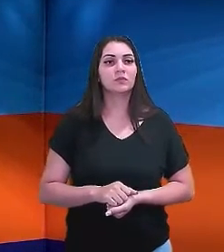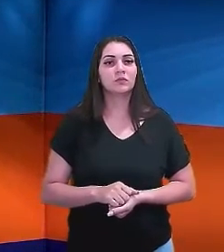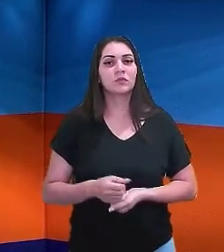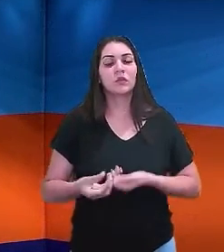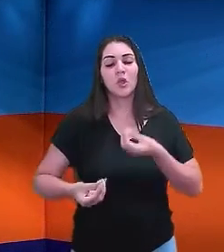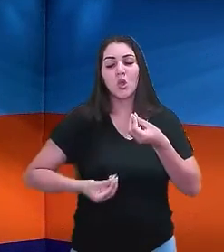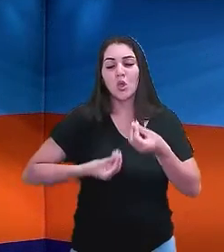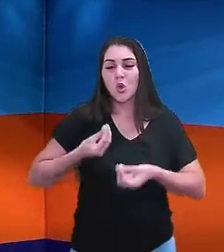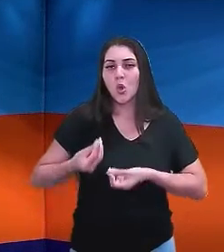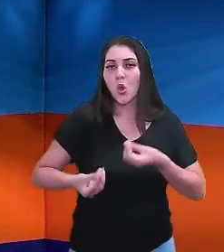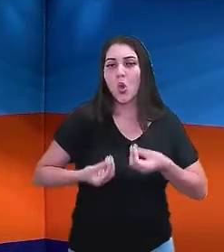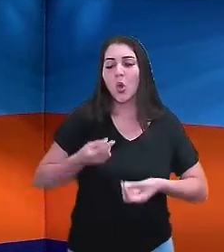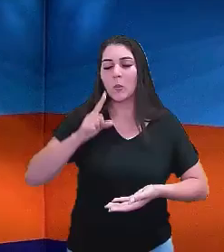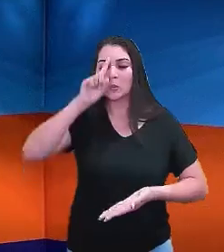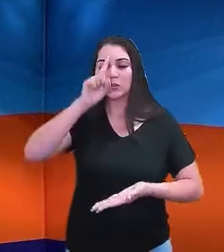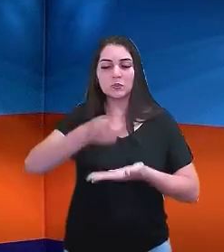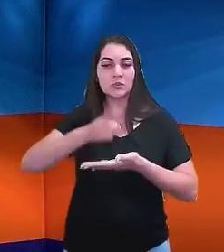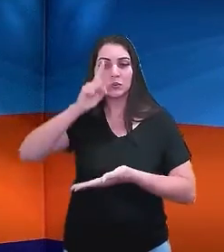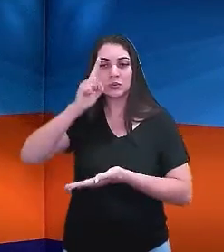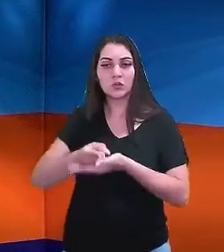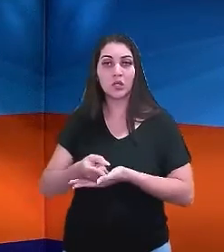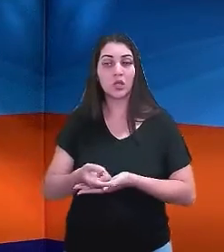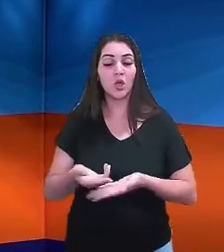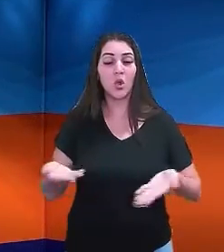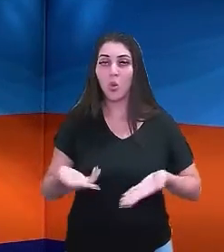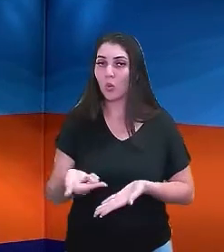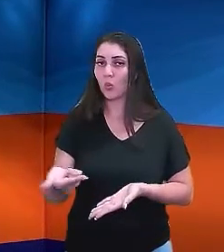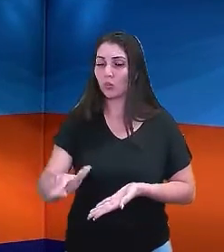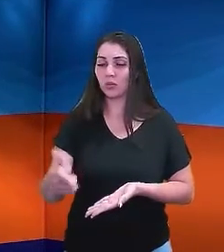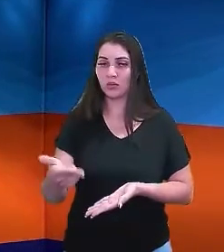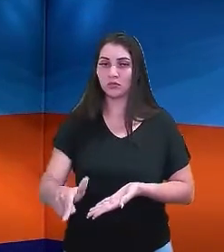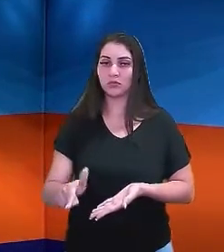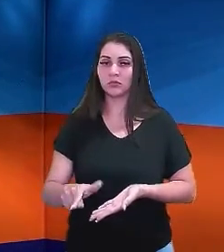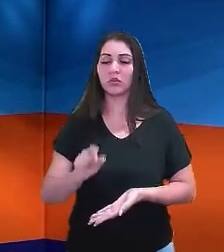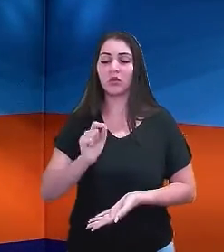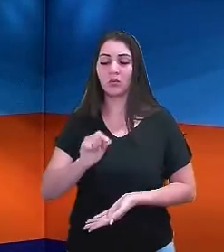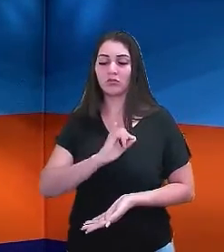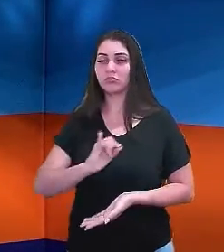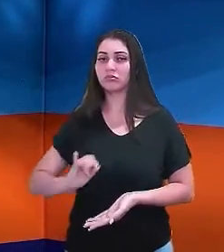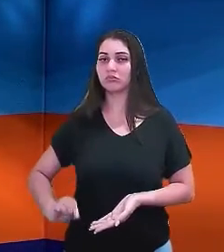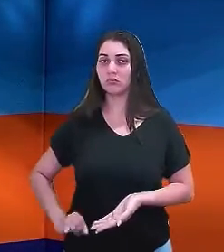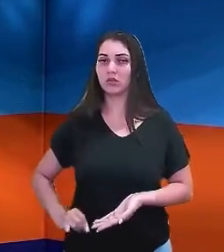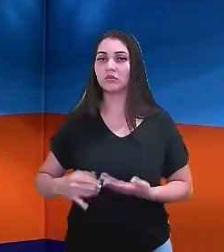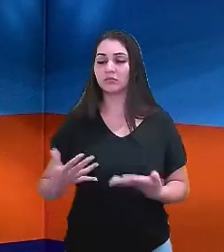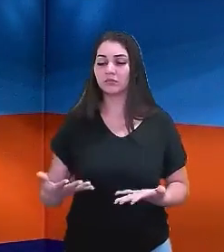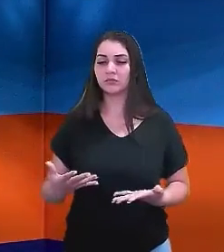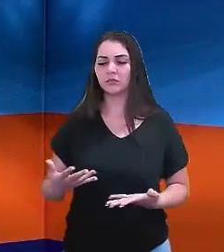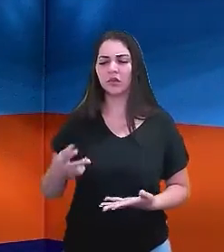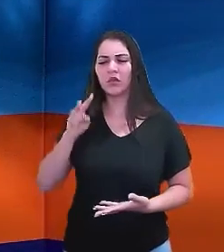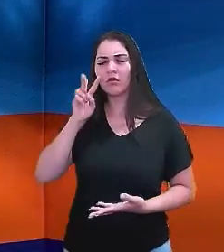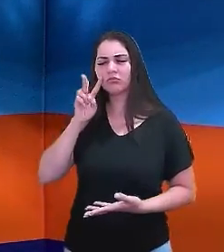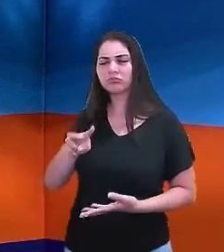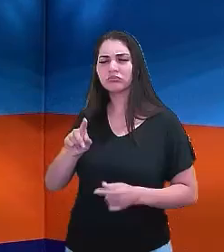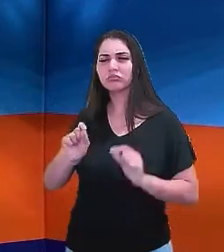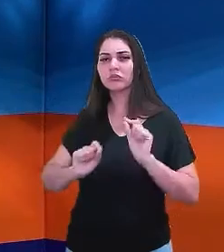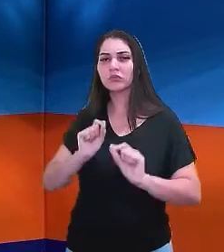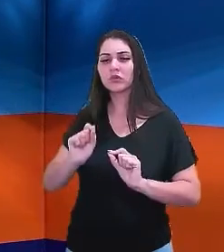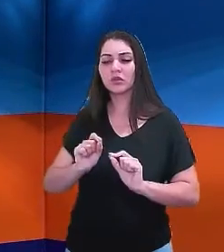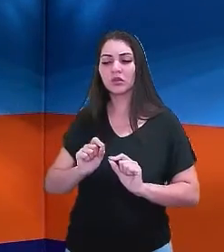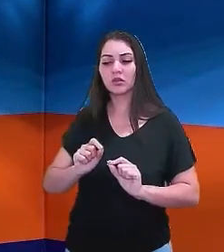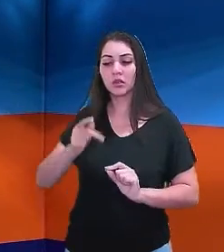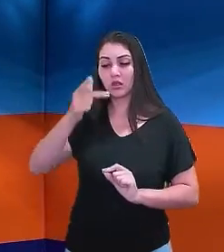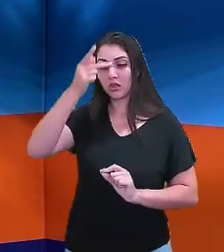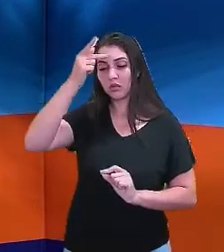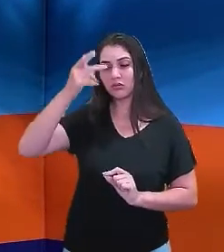forma de governar que a gente não tem mais hoje, né? Que é o império. Então, na imagem você pode observar